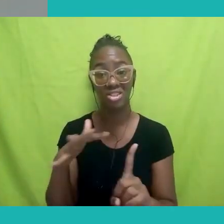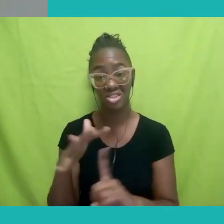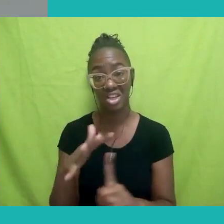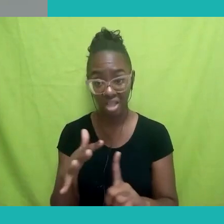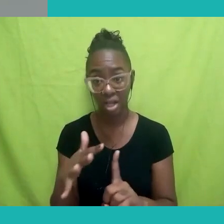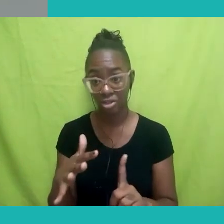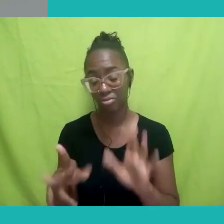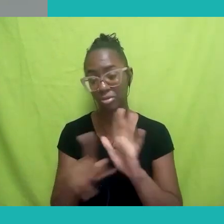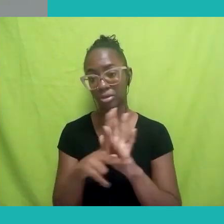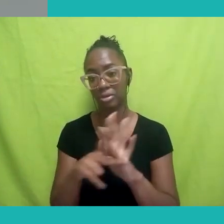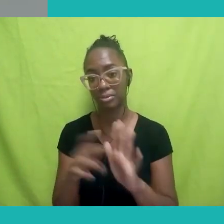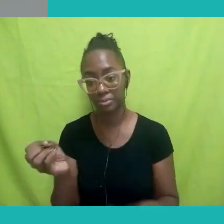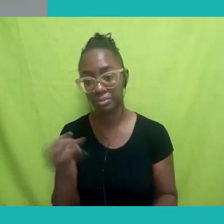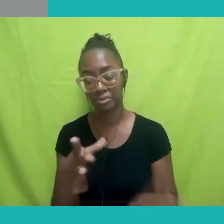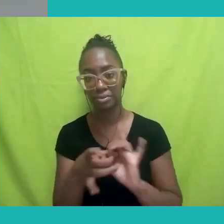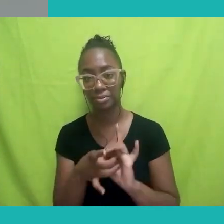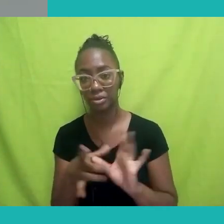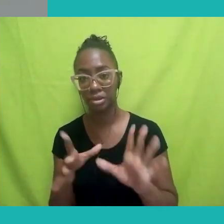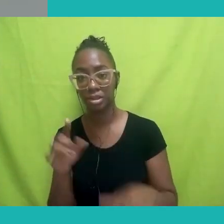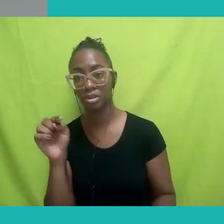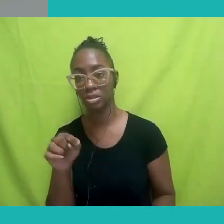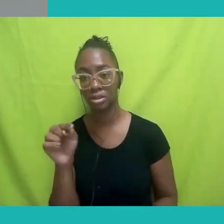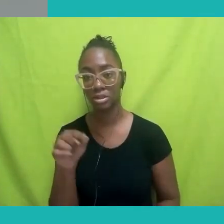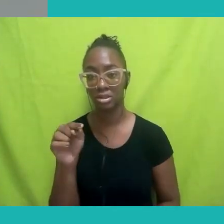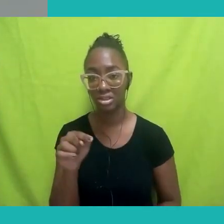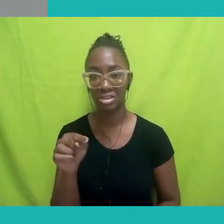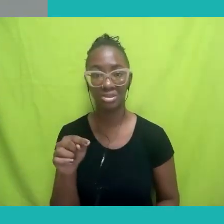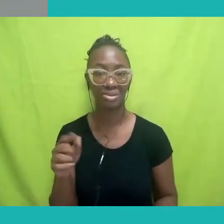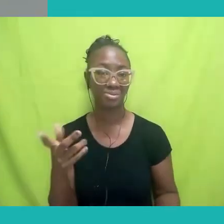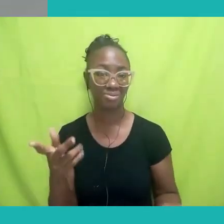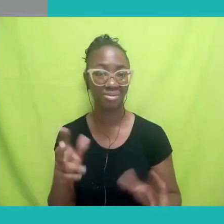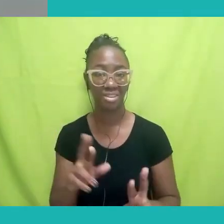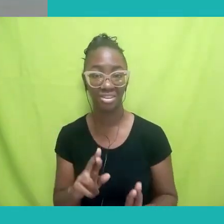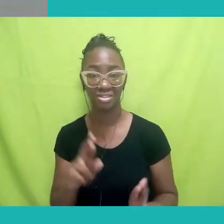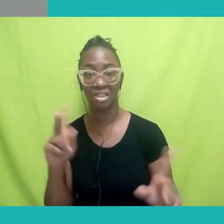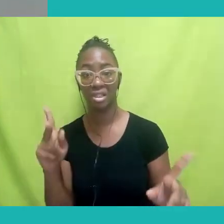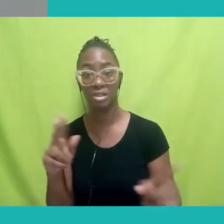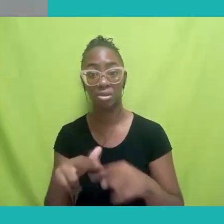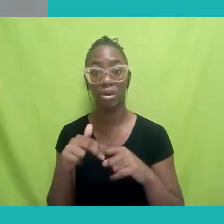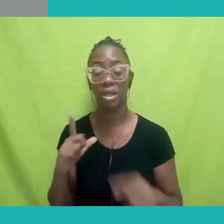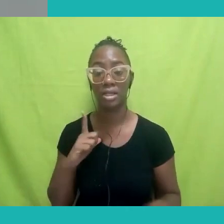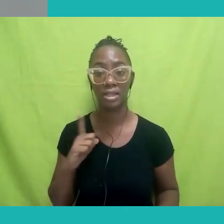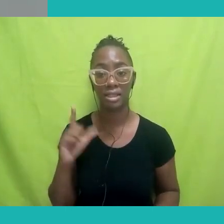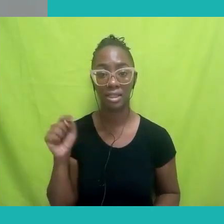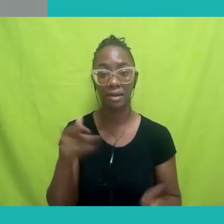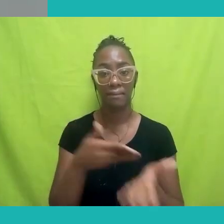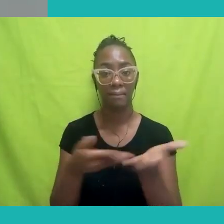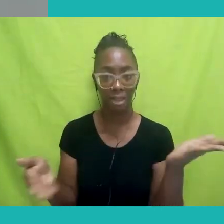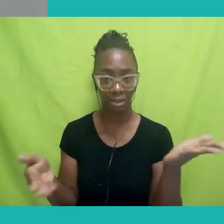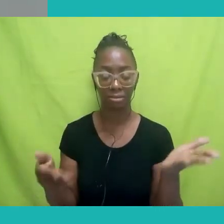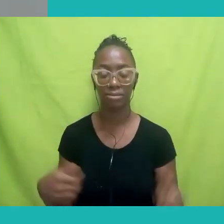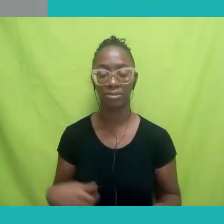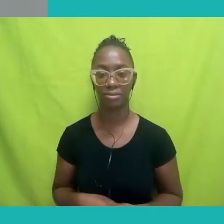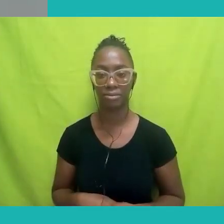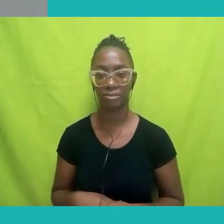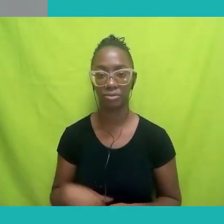neoliberal, isso é distante, né? Por quê? Porque a gente tem aí essa perda, né, dos direitos